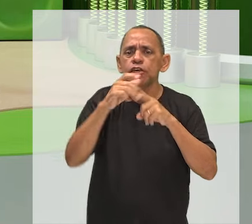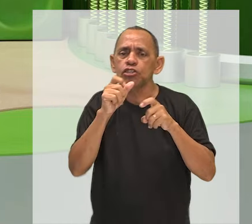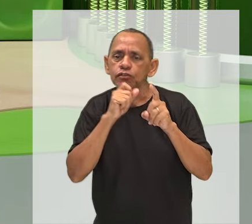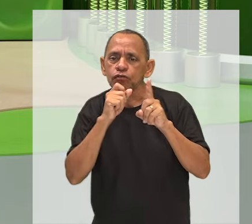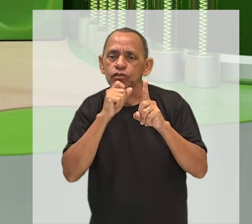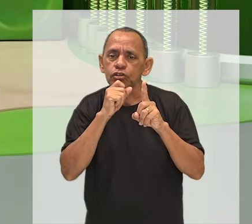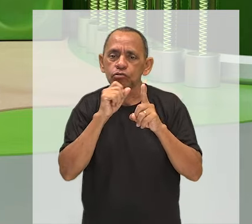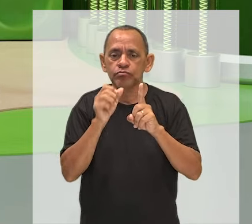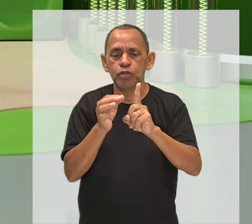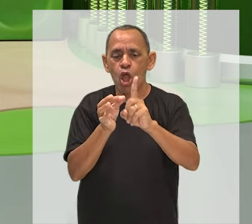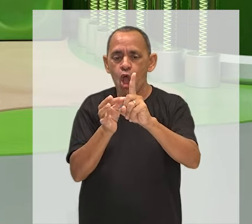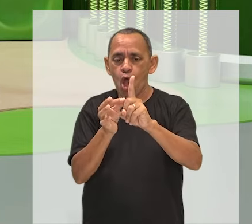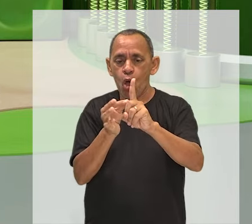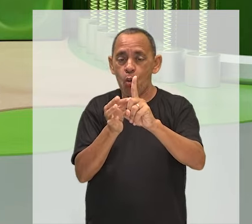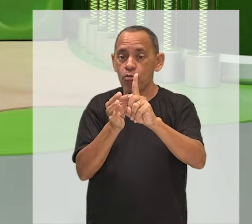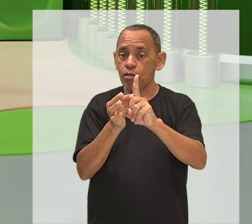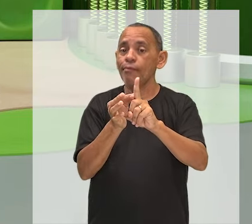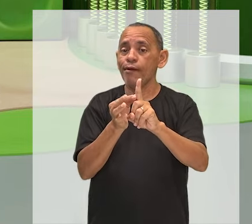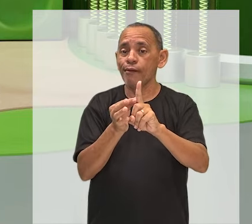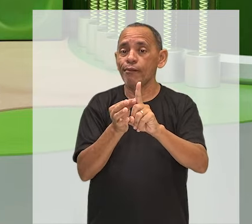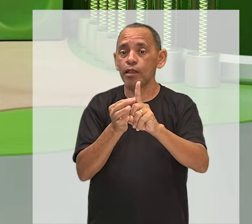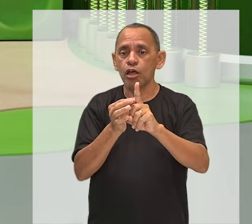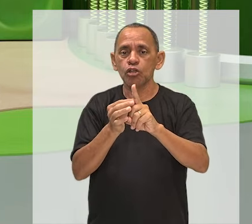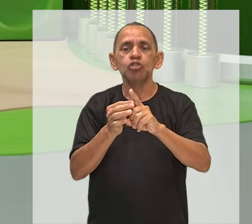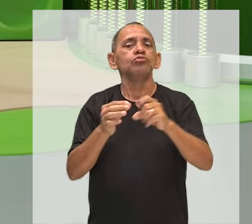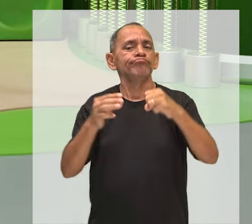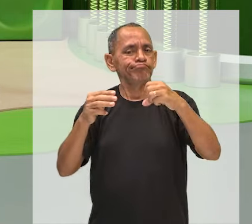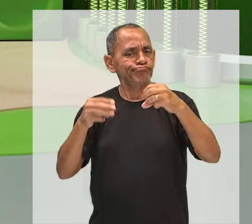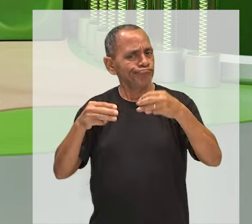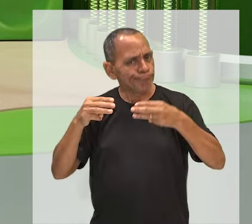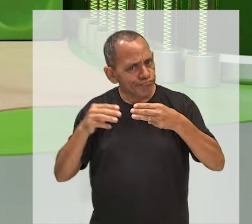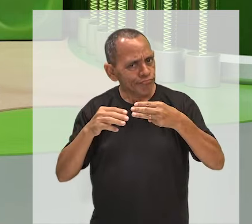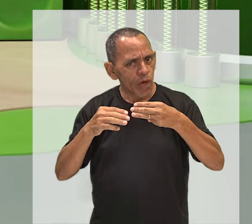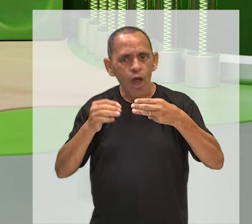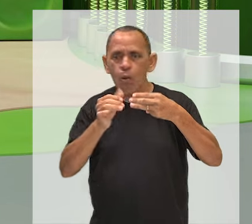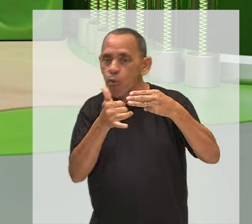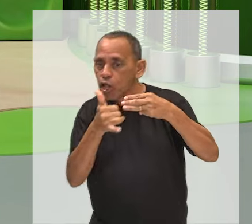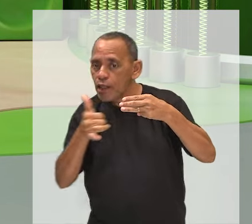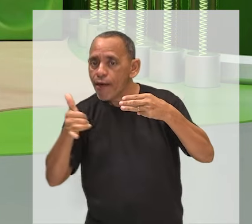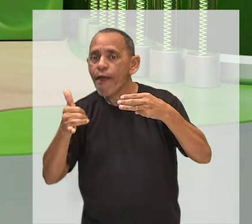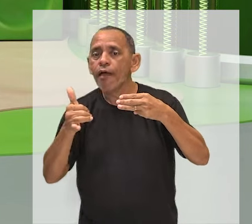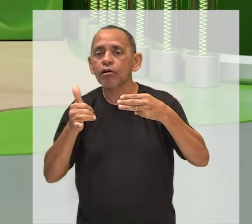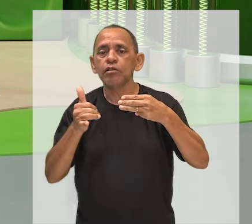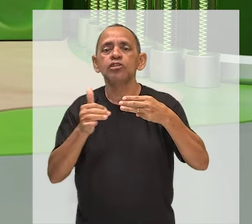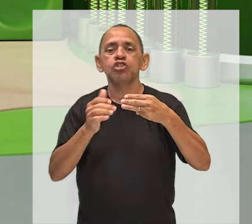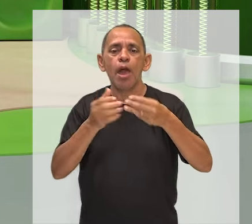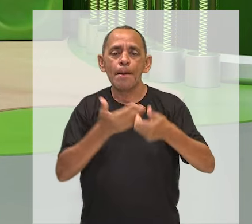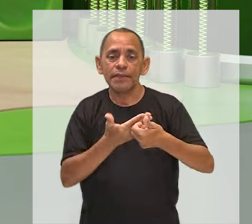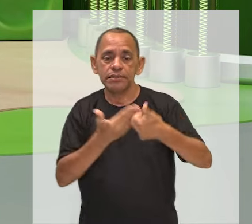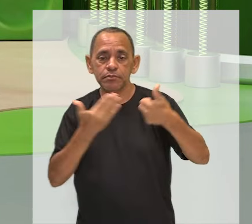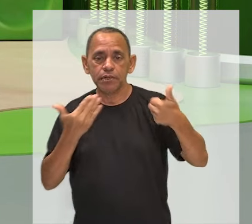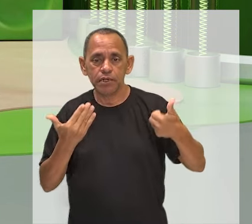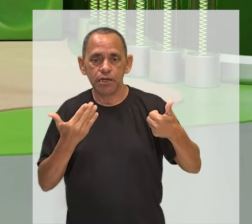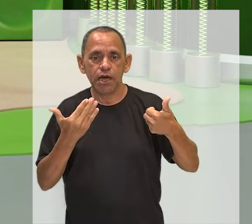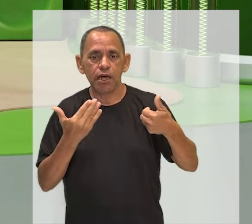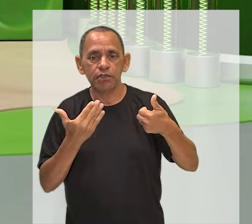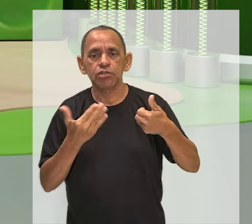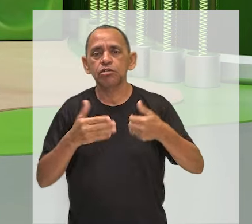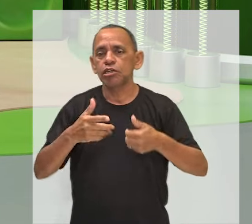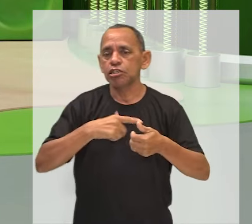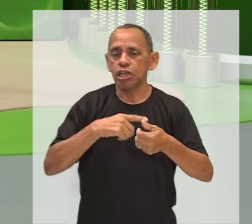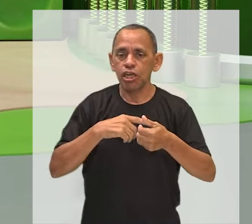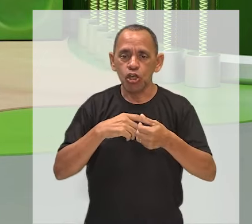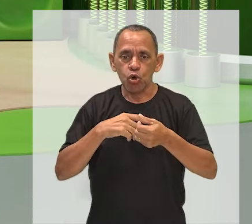eu tenho moléculas mais dispersas de ar, a gente vai ter uma temperatura mais elevada, porque esse calor ele